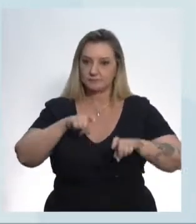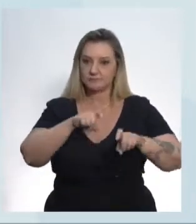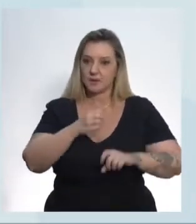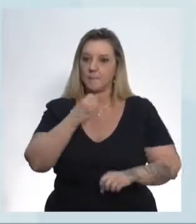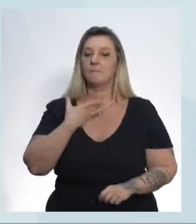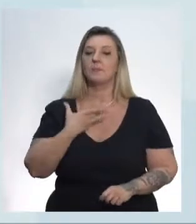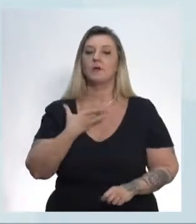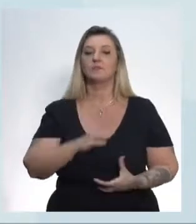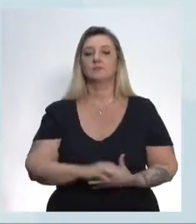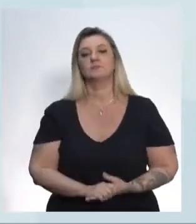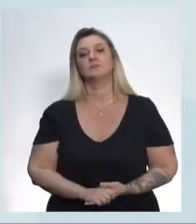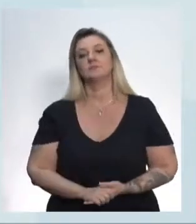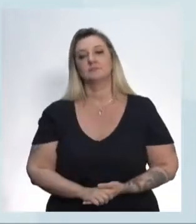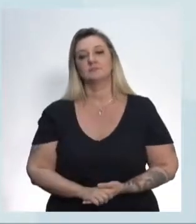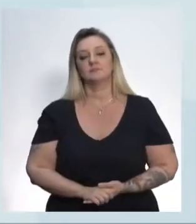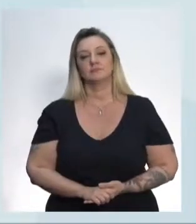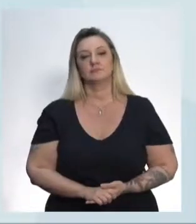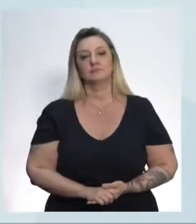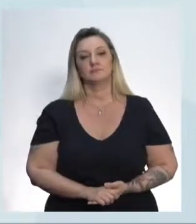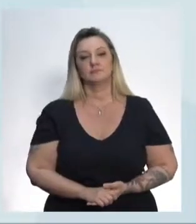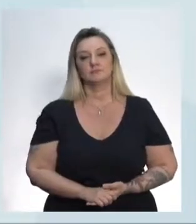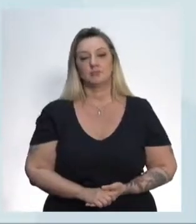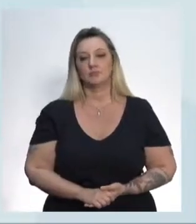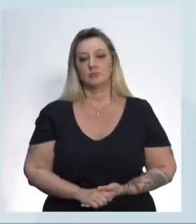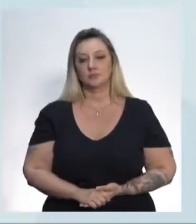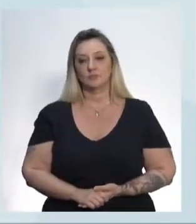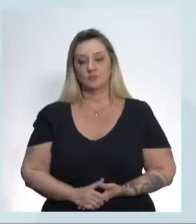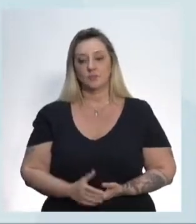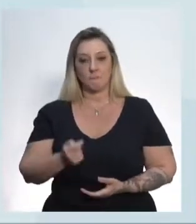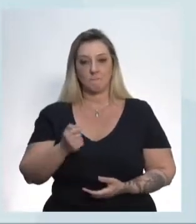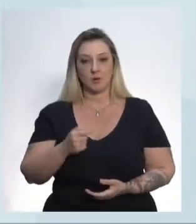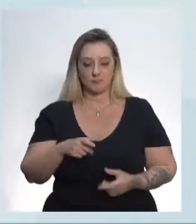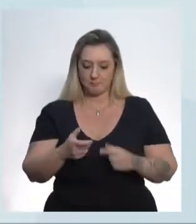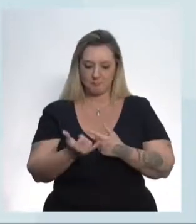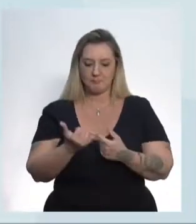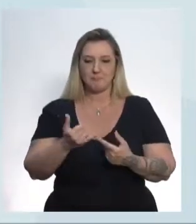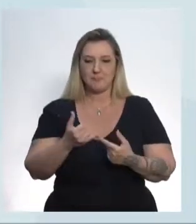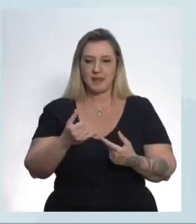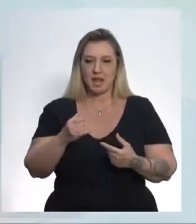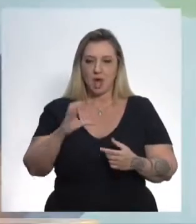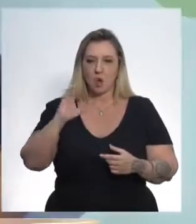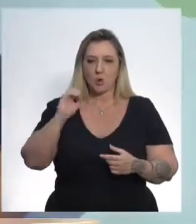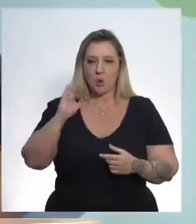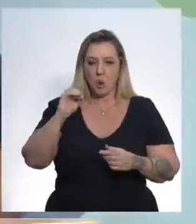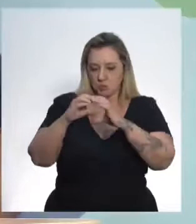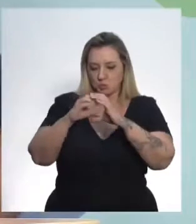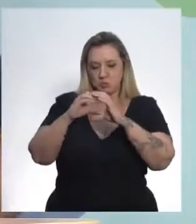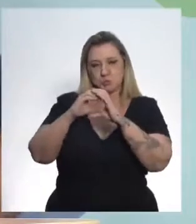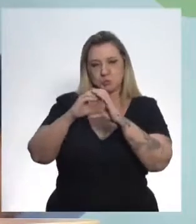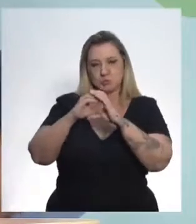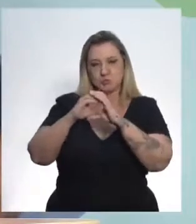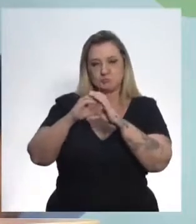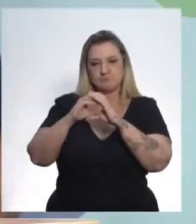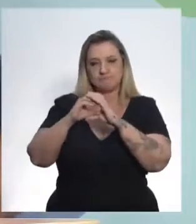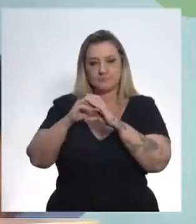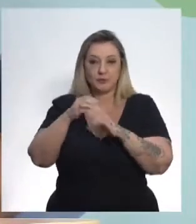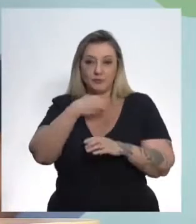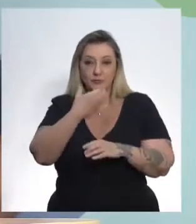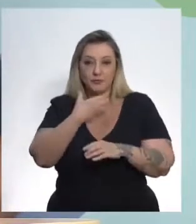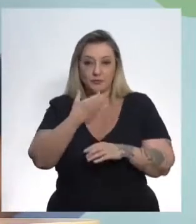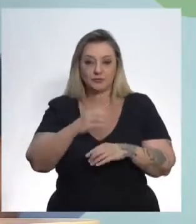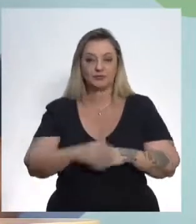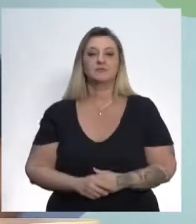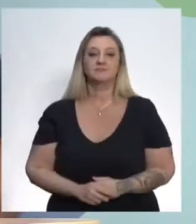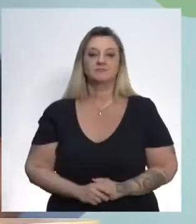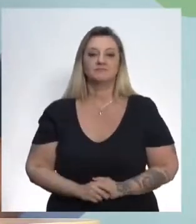vejam, um pequeno fruto, né, que é um tipo de um coquinho, né, de uma palmeira, de um coqueiro, né, ele acaba, né,